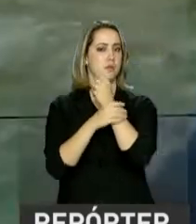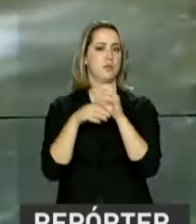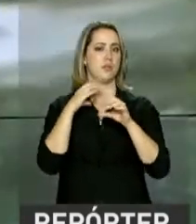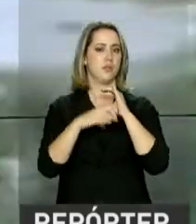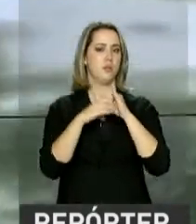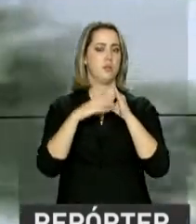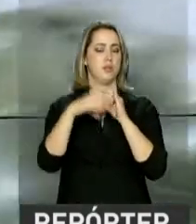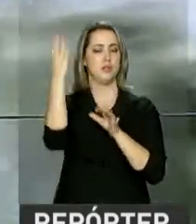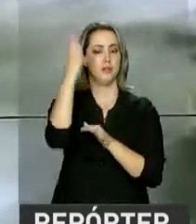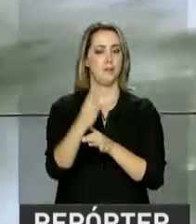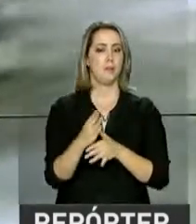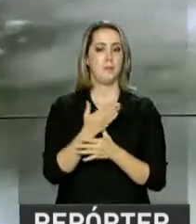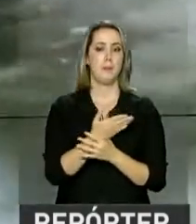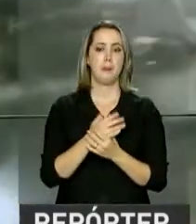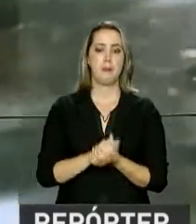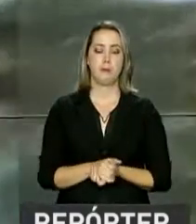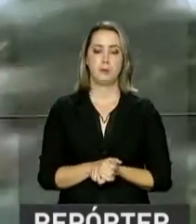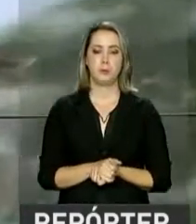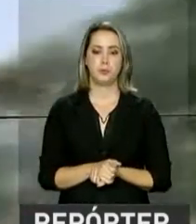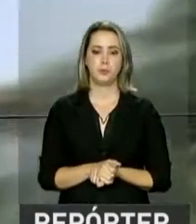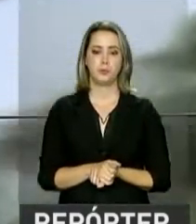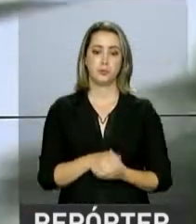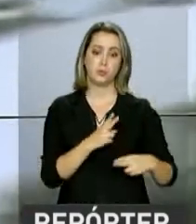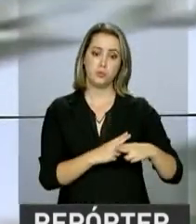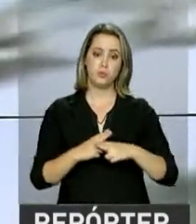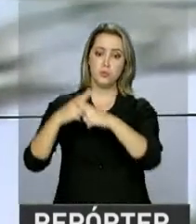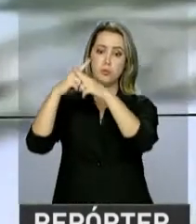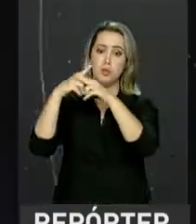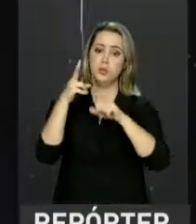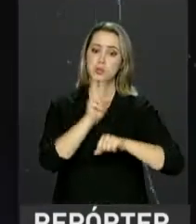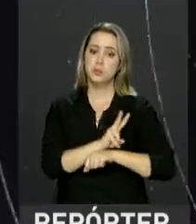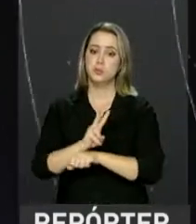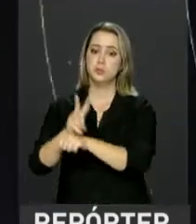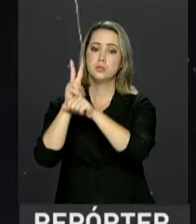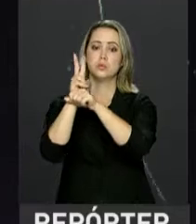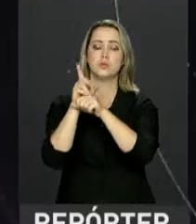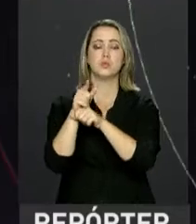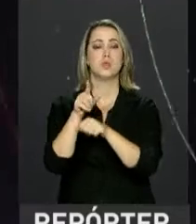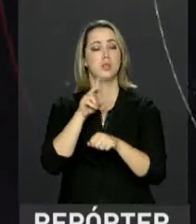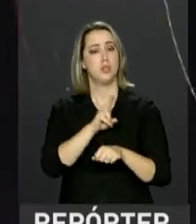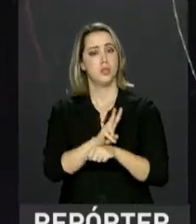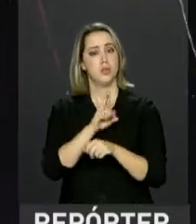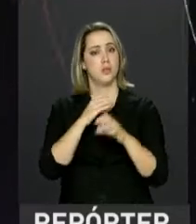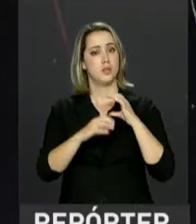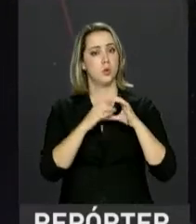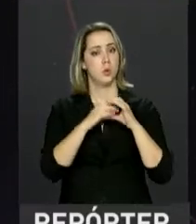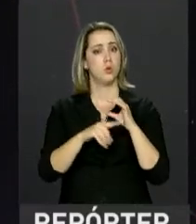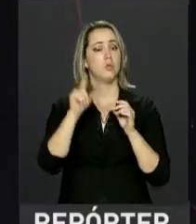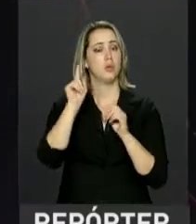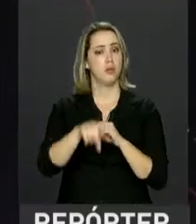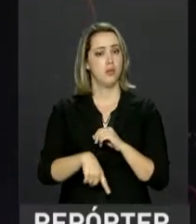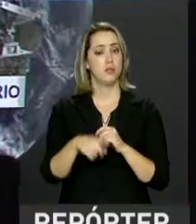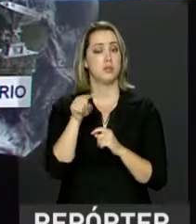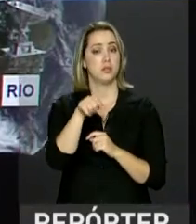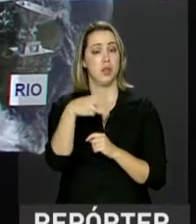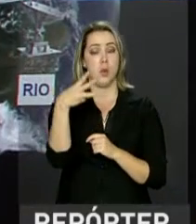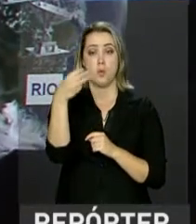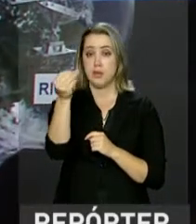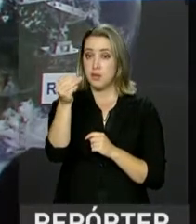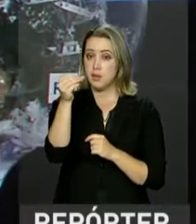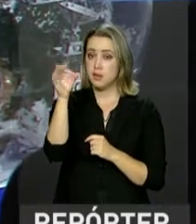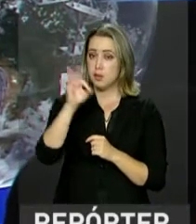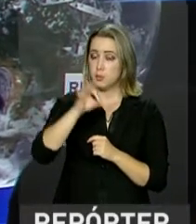brasil o satélite geoestacionário de defesa e comunicações terá uso civil e militar 30% da capacidade